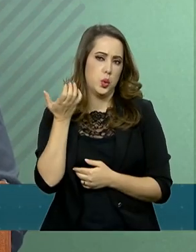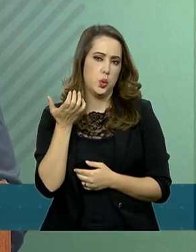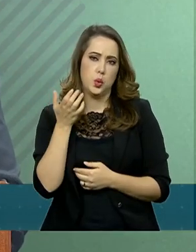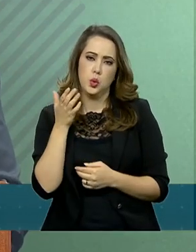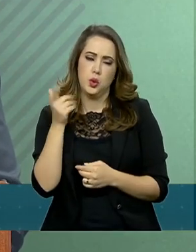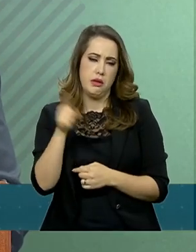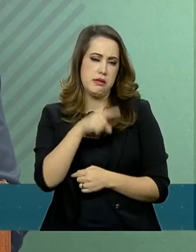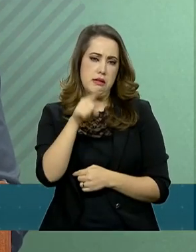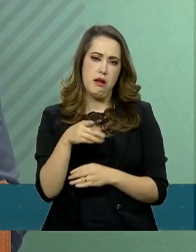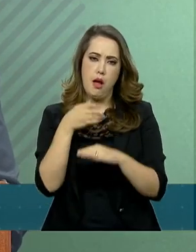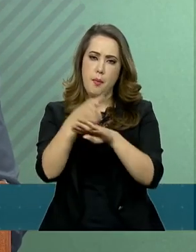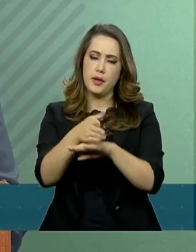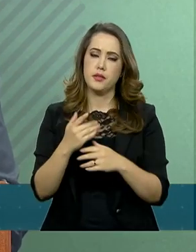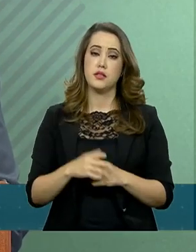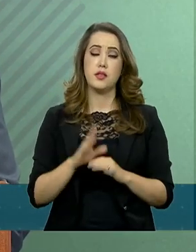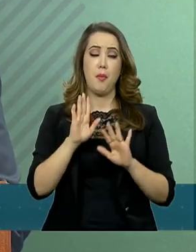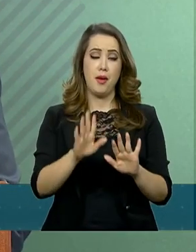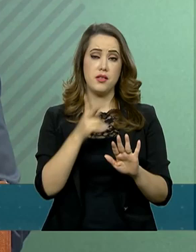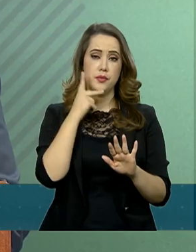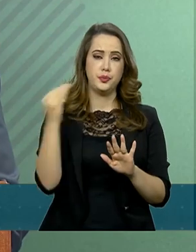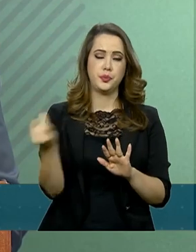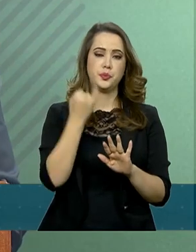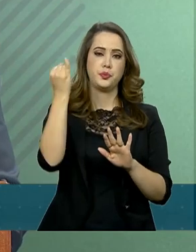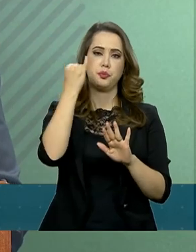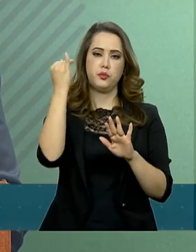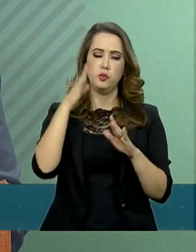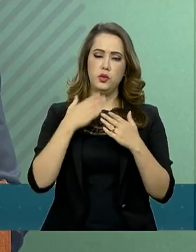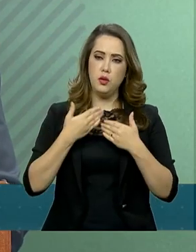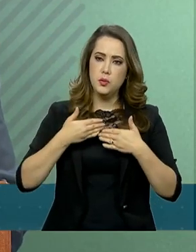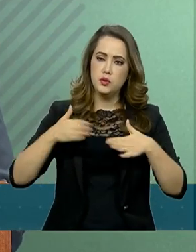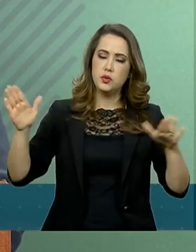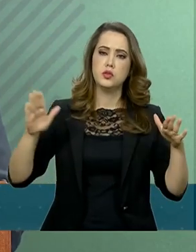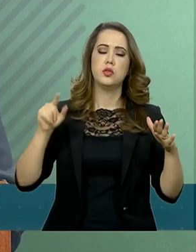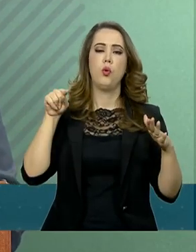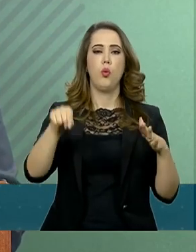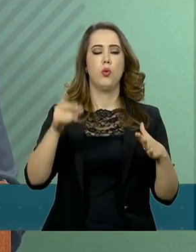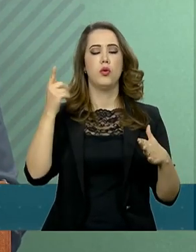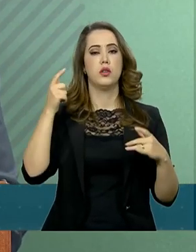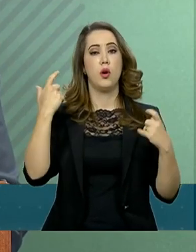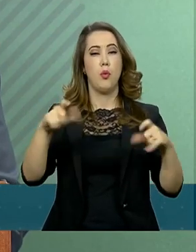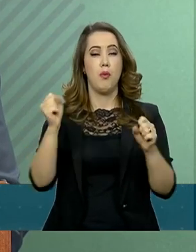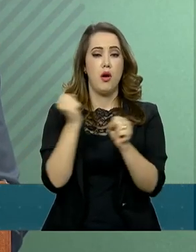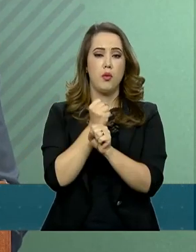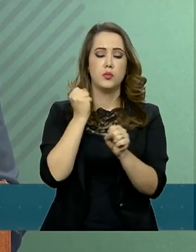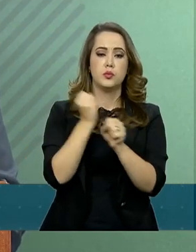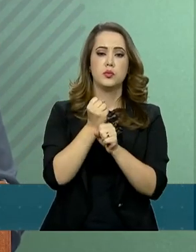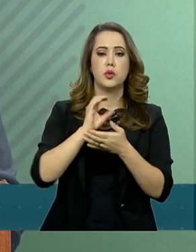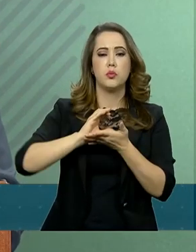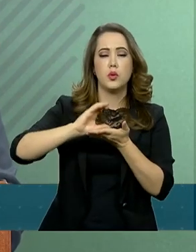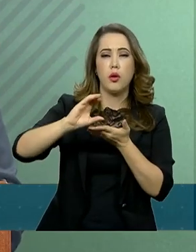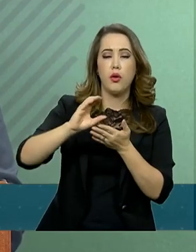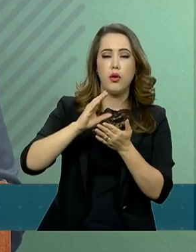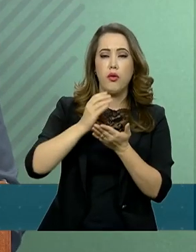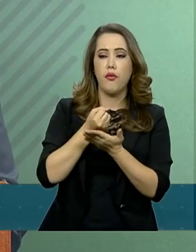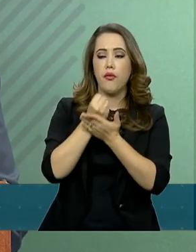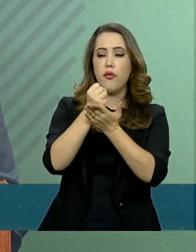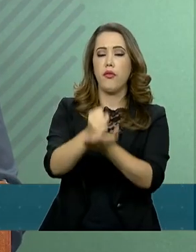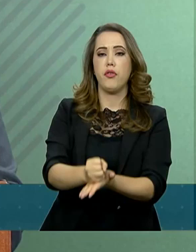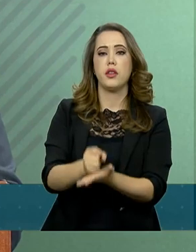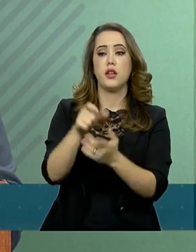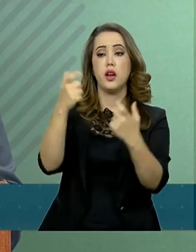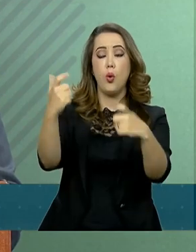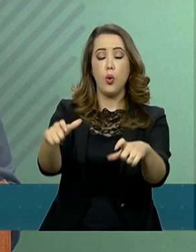é inaugurar uma obra de infraestrutura dessa dimensão que proverá a região a